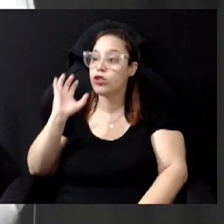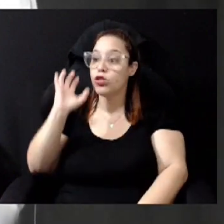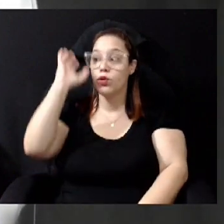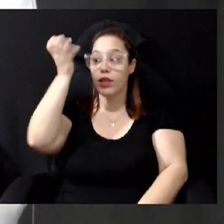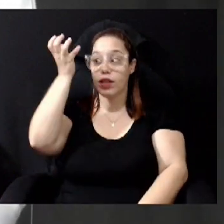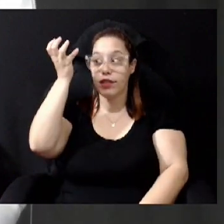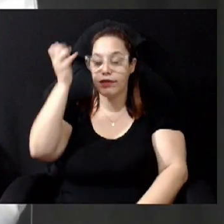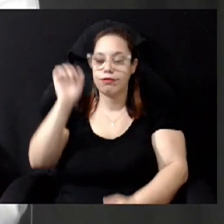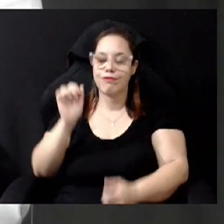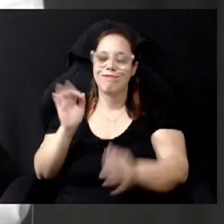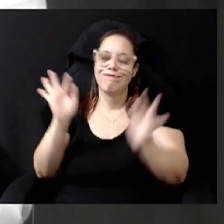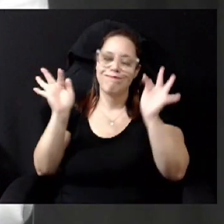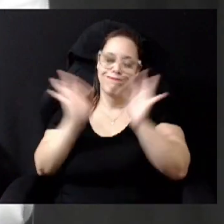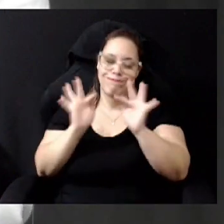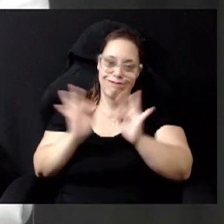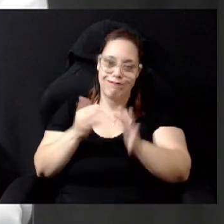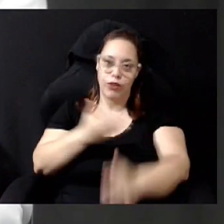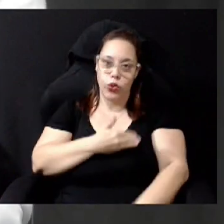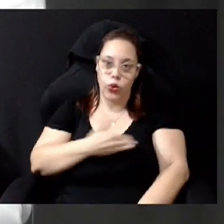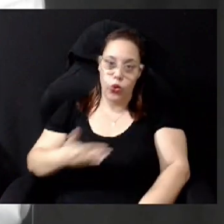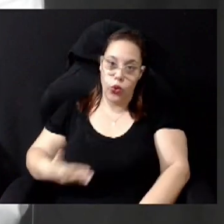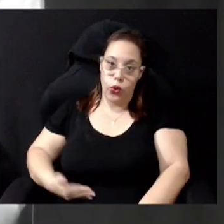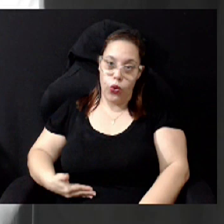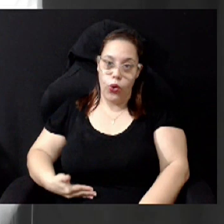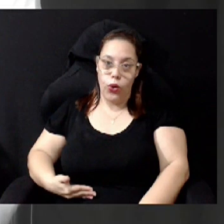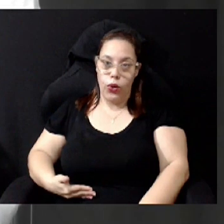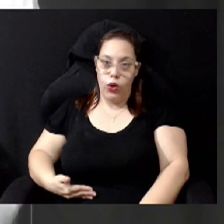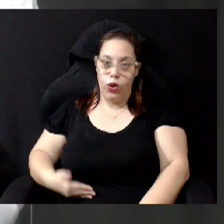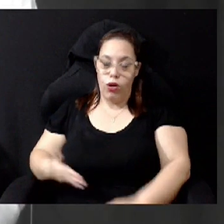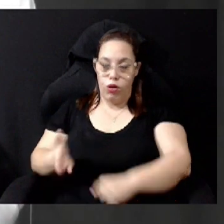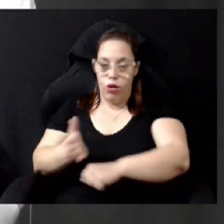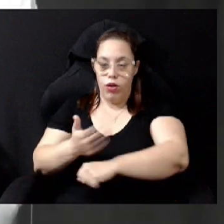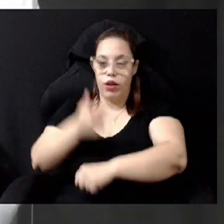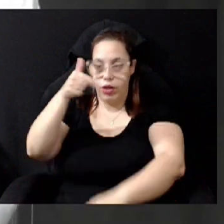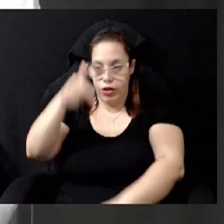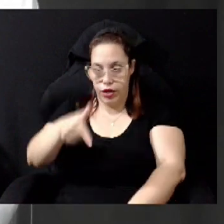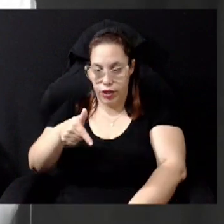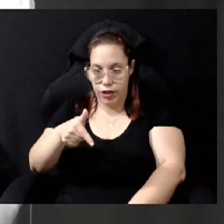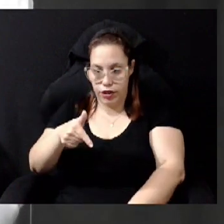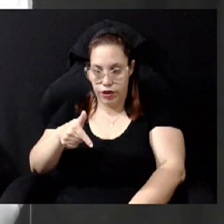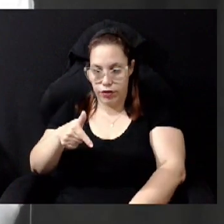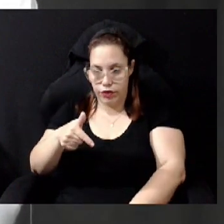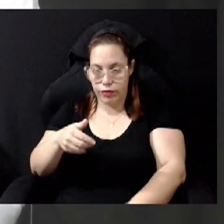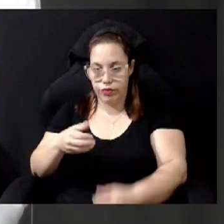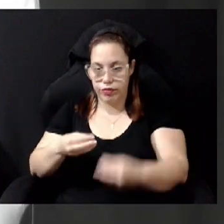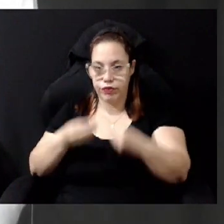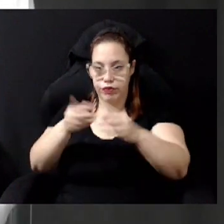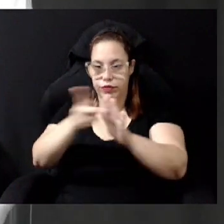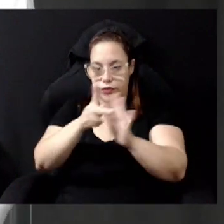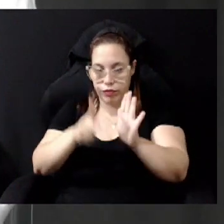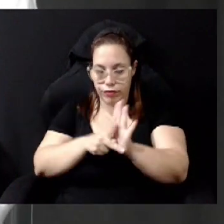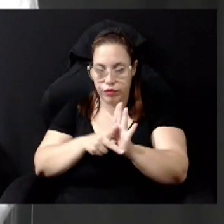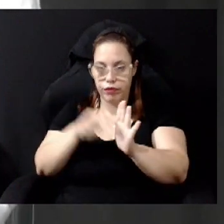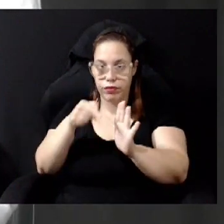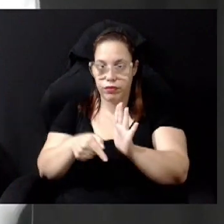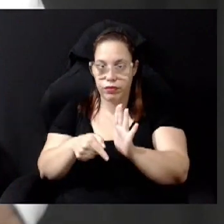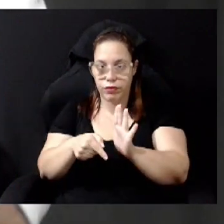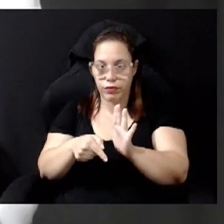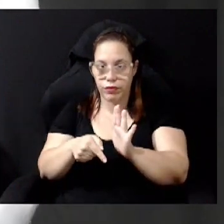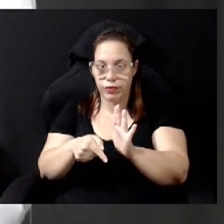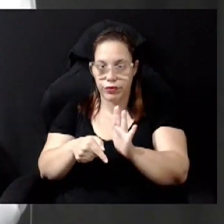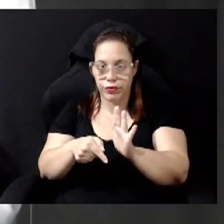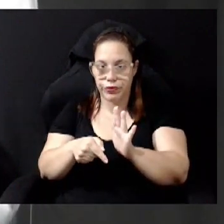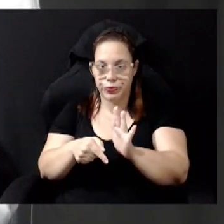felizmente no governo anterior a esse foi entregue o projeto, nesse agora está sendo,